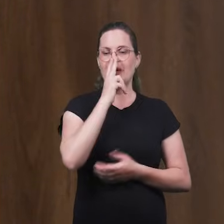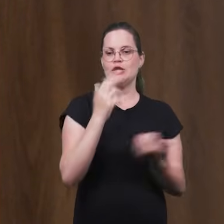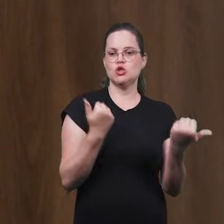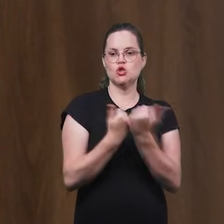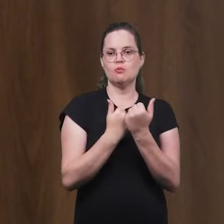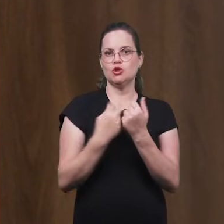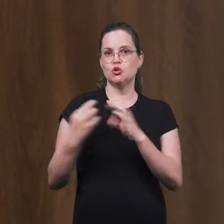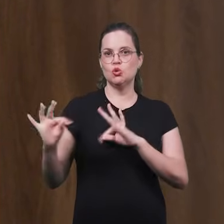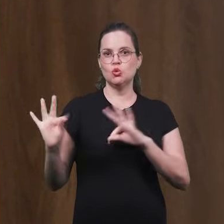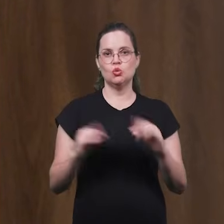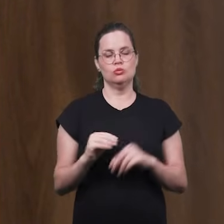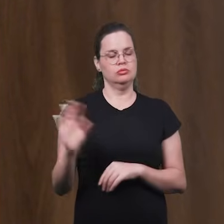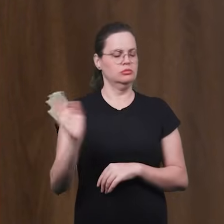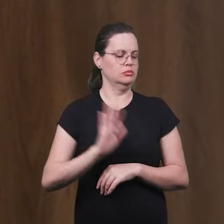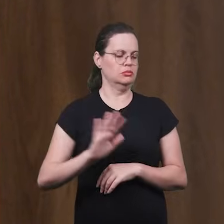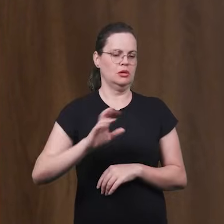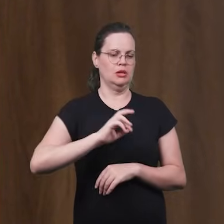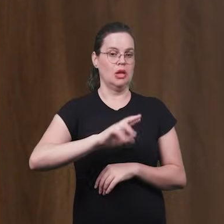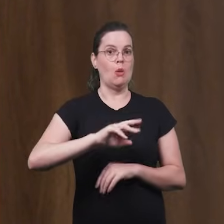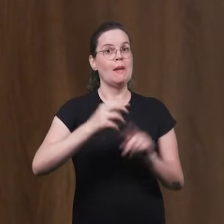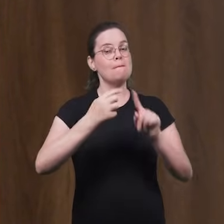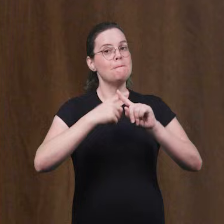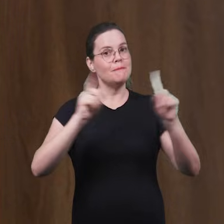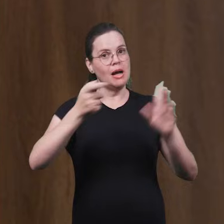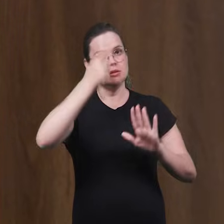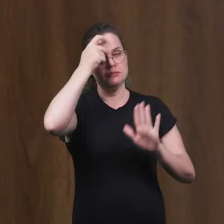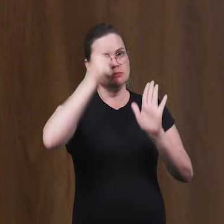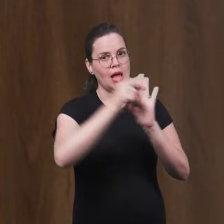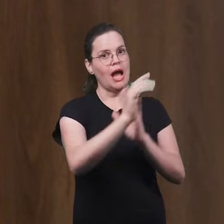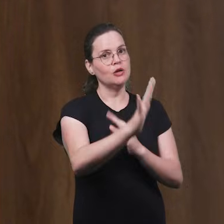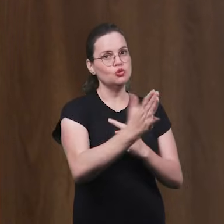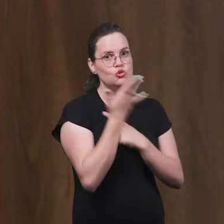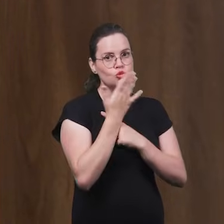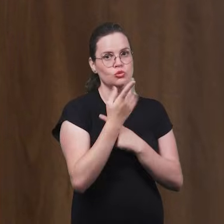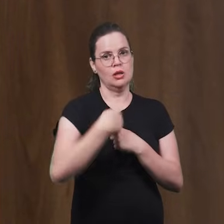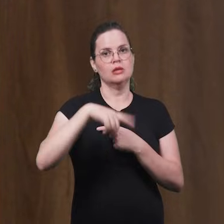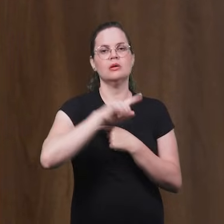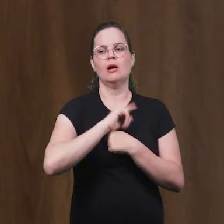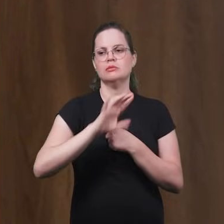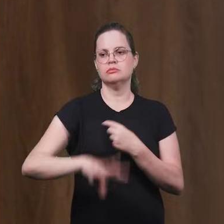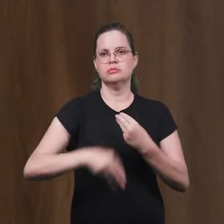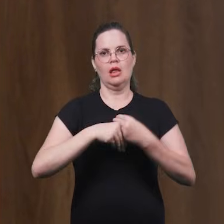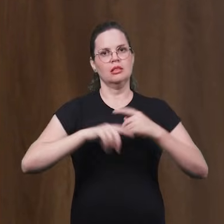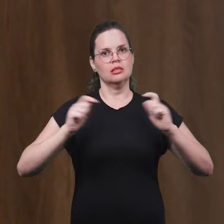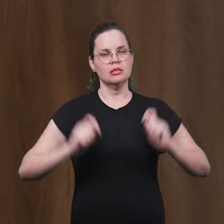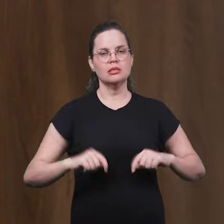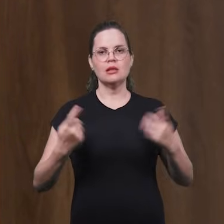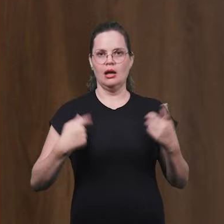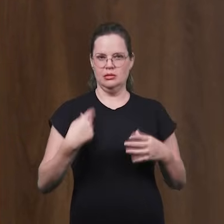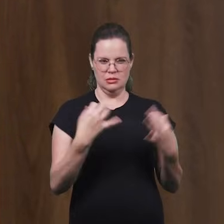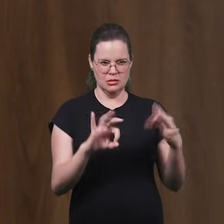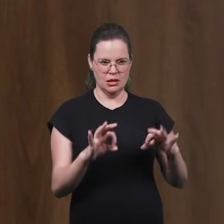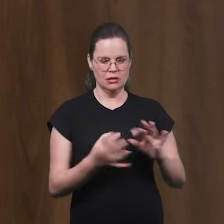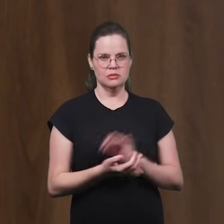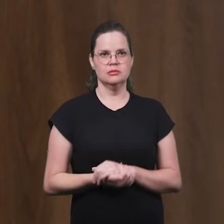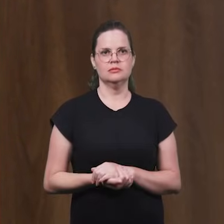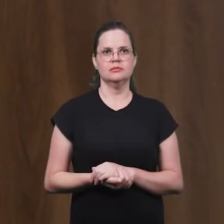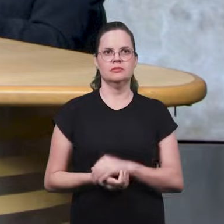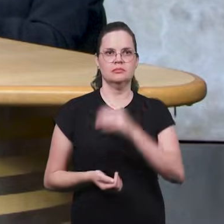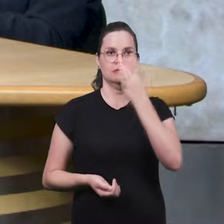substituir tudo, mas é um facilitador, algo que vem para somar, ajudar, né? É nesse sentido,